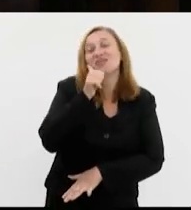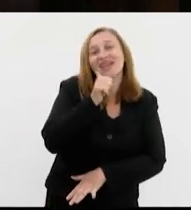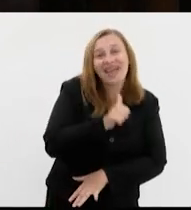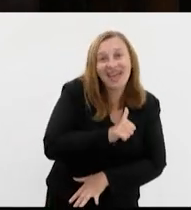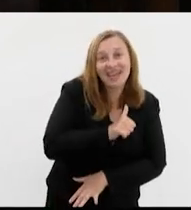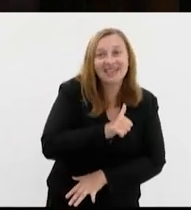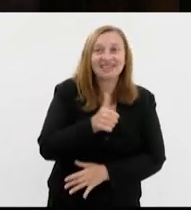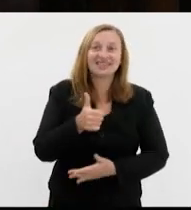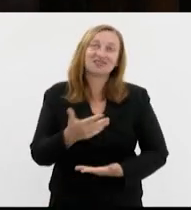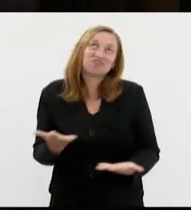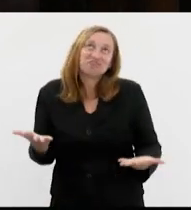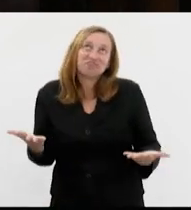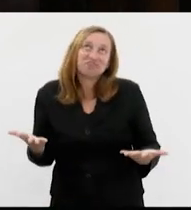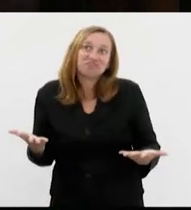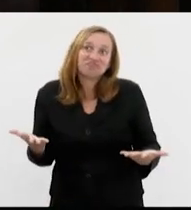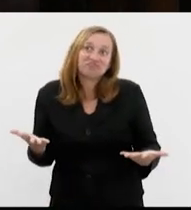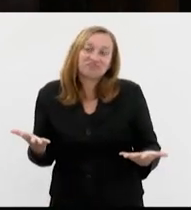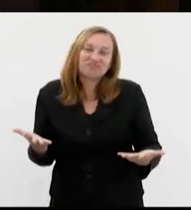mulheres,